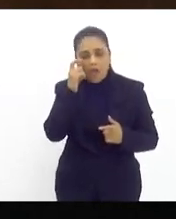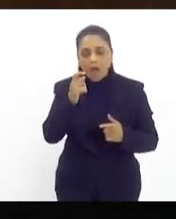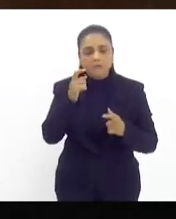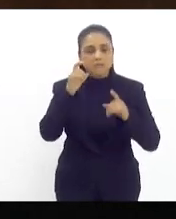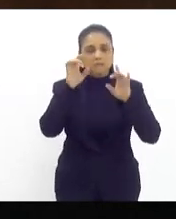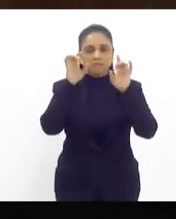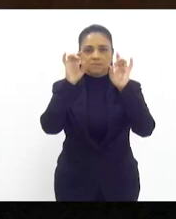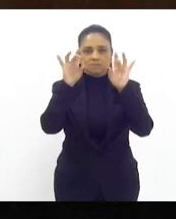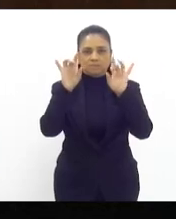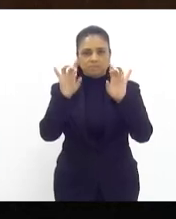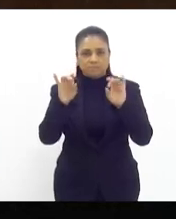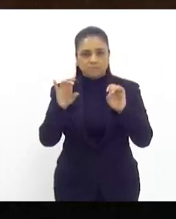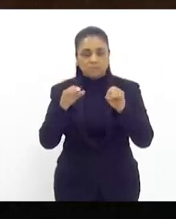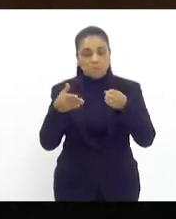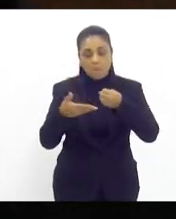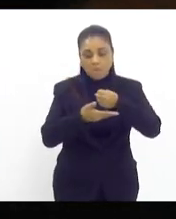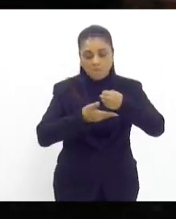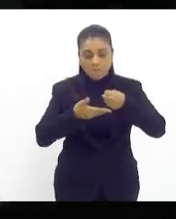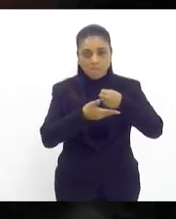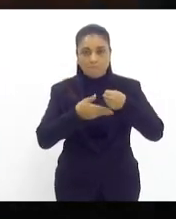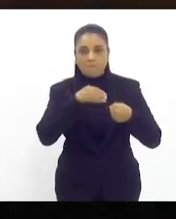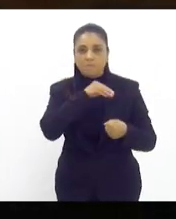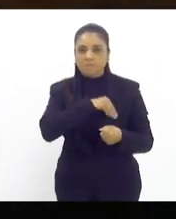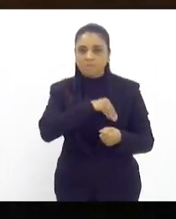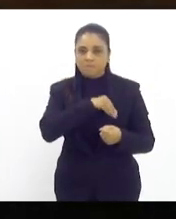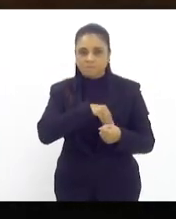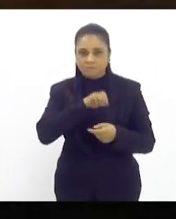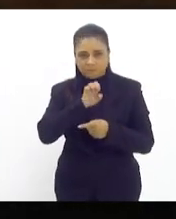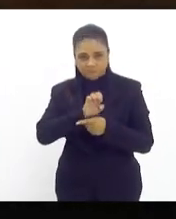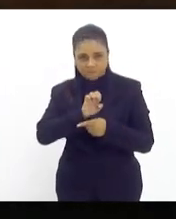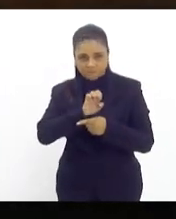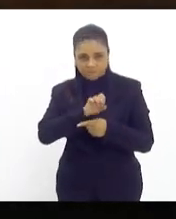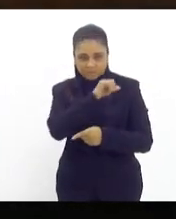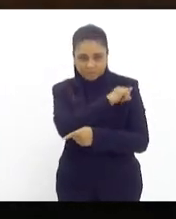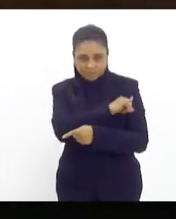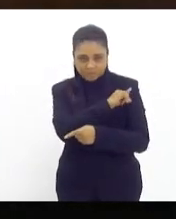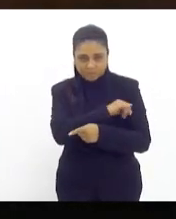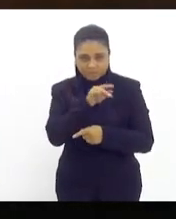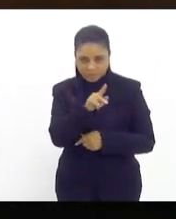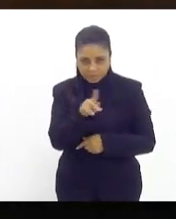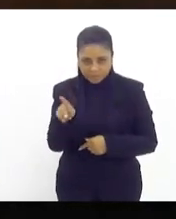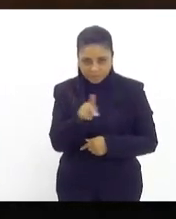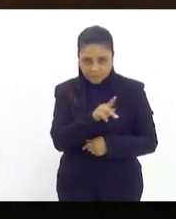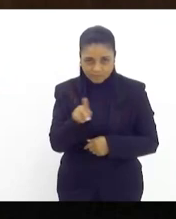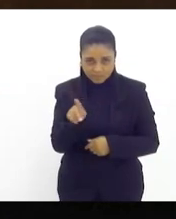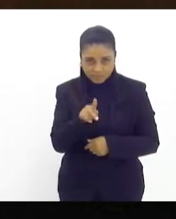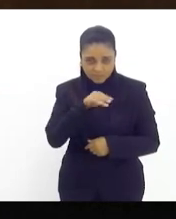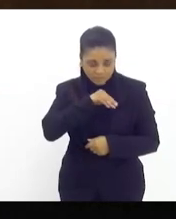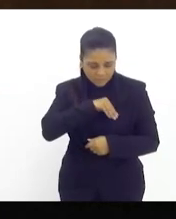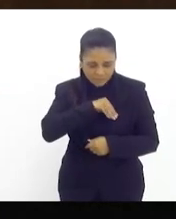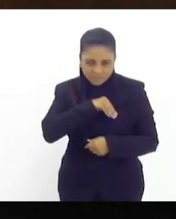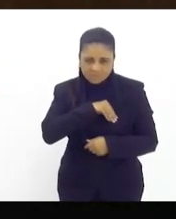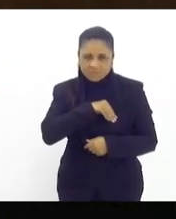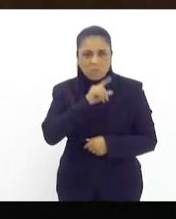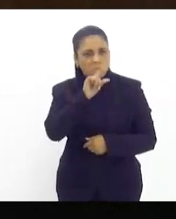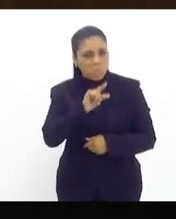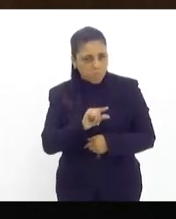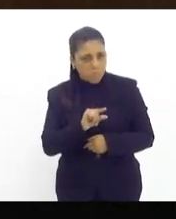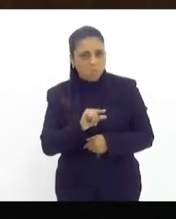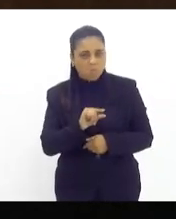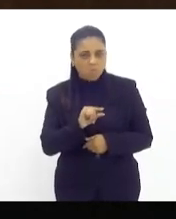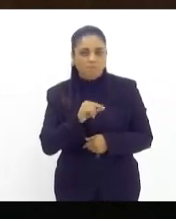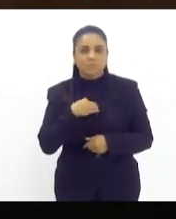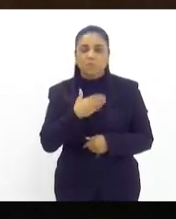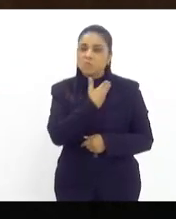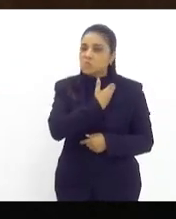com relação ao piso dos professores estaduais a gente sabe que o salário é pouco o